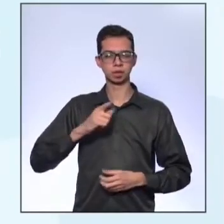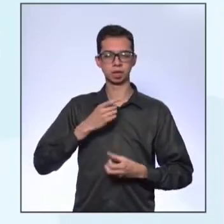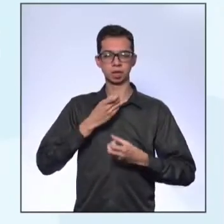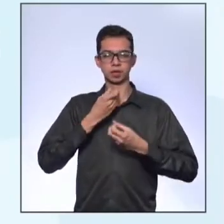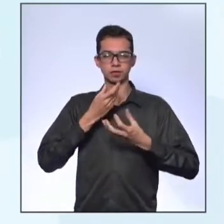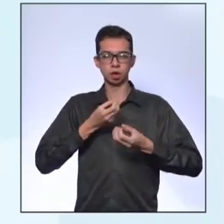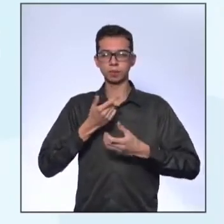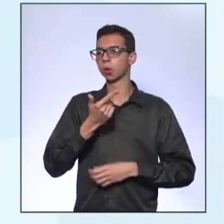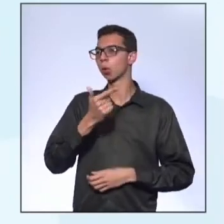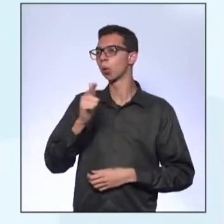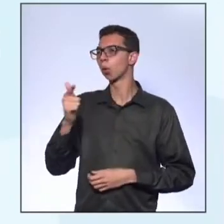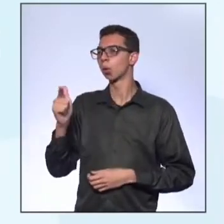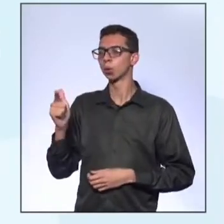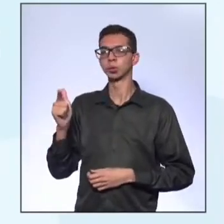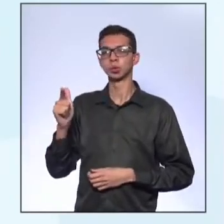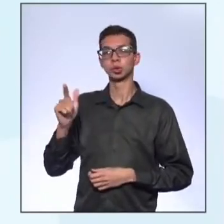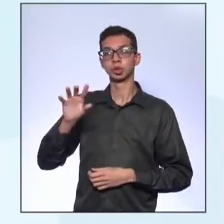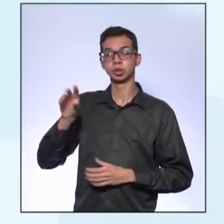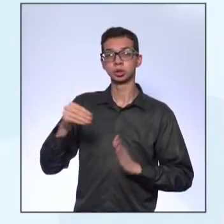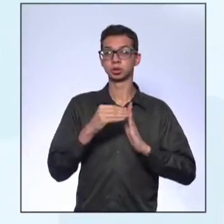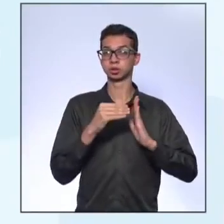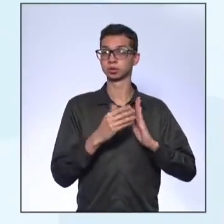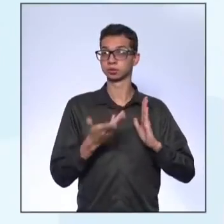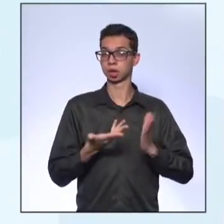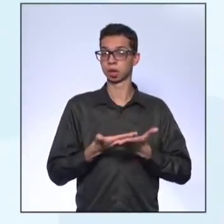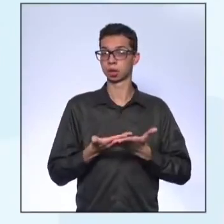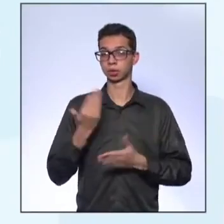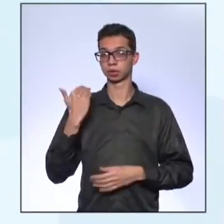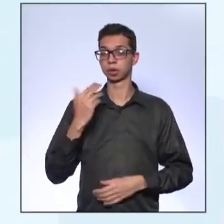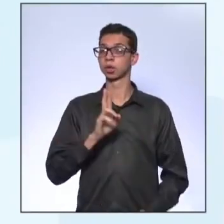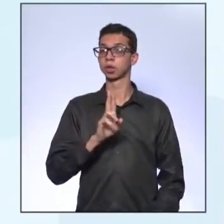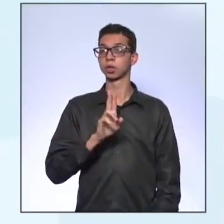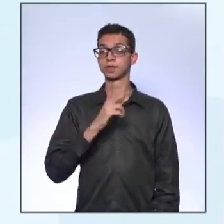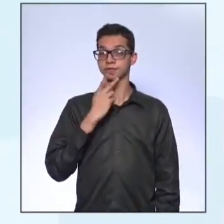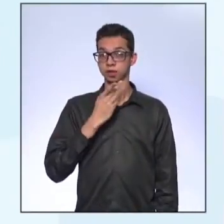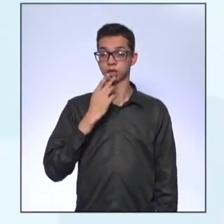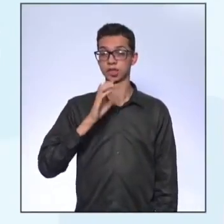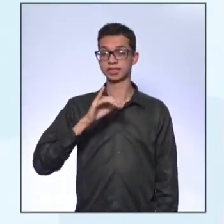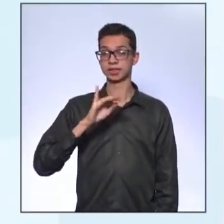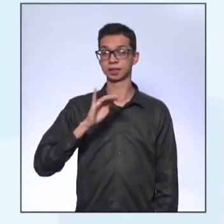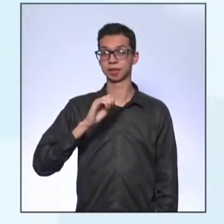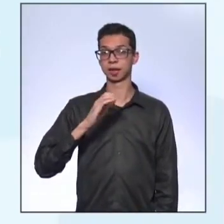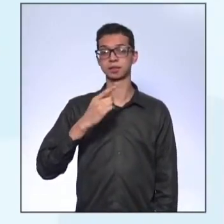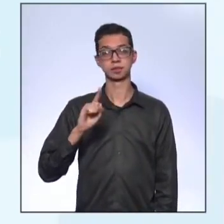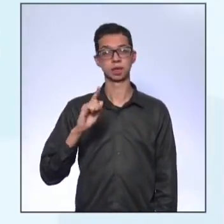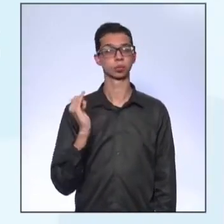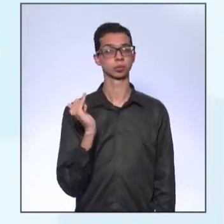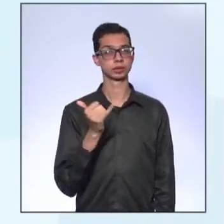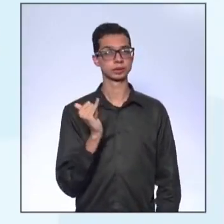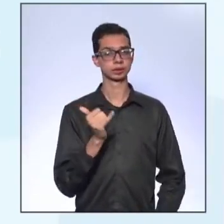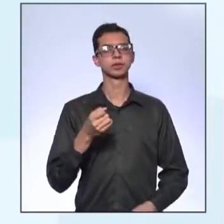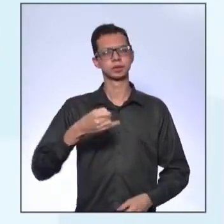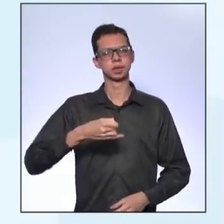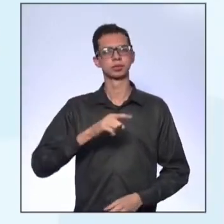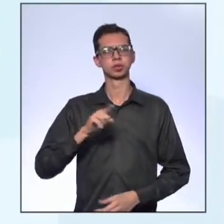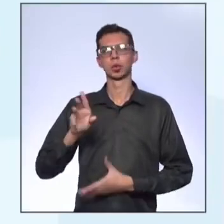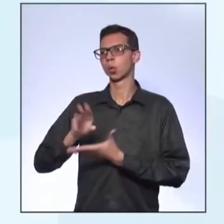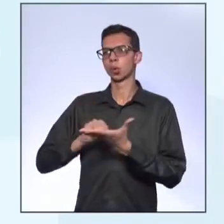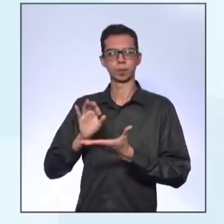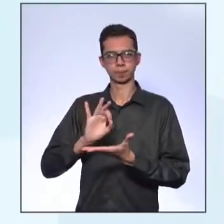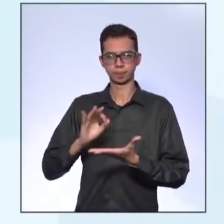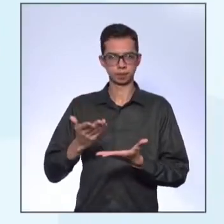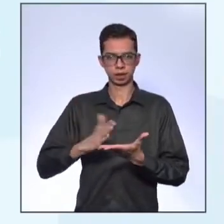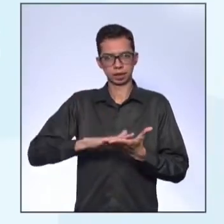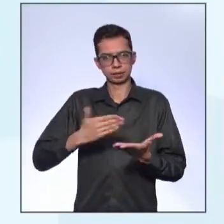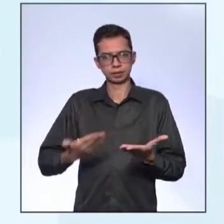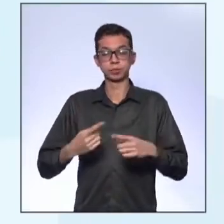aula passada a gente acabou de falar de citação. Então, você vai utilizar sim. É claro que você não vai copiar a proposta de redação lá, ou os textos motivadores, porque